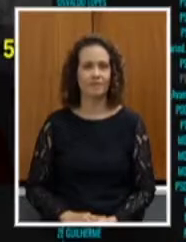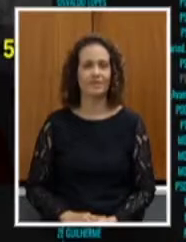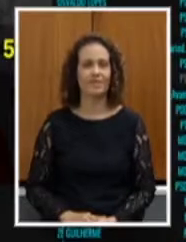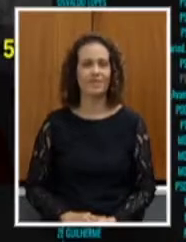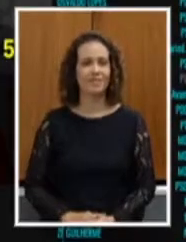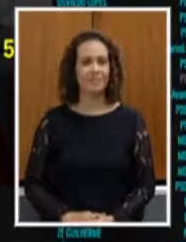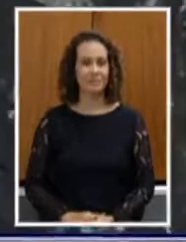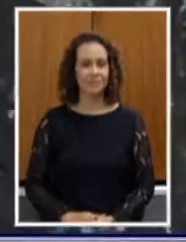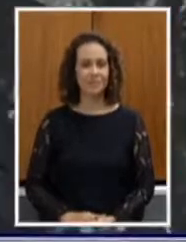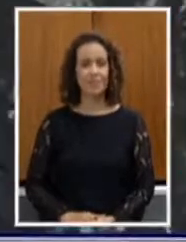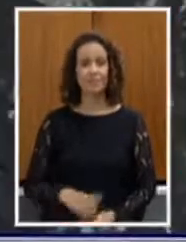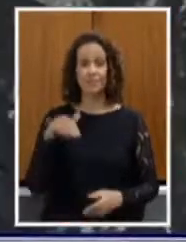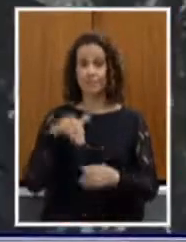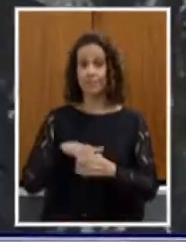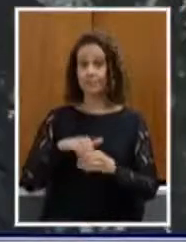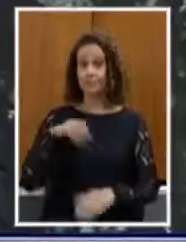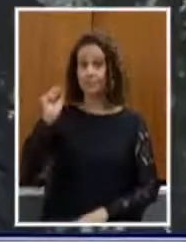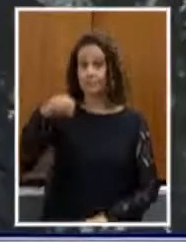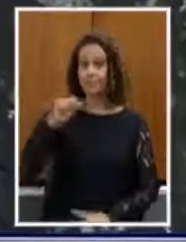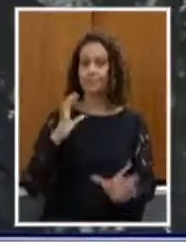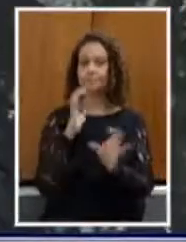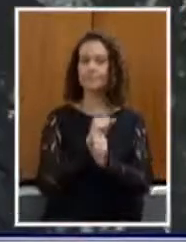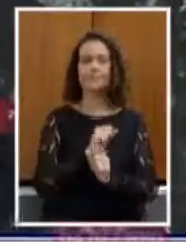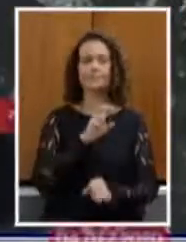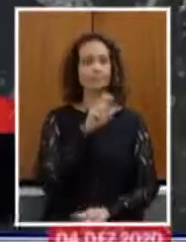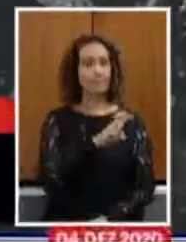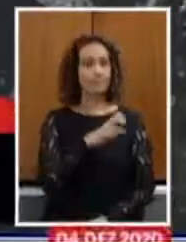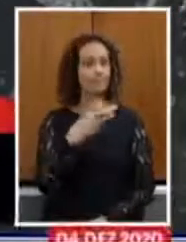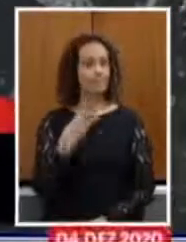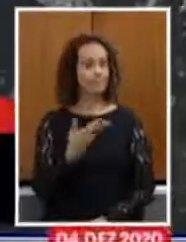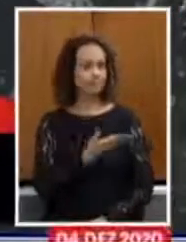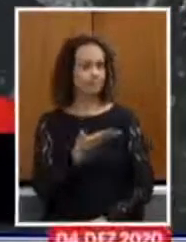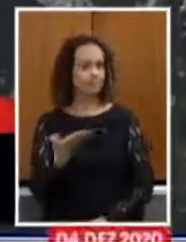Votaram sim, 53 senhoras e senhores